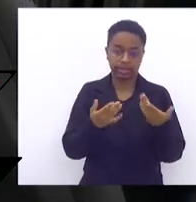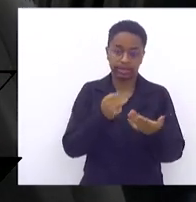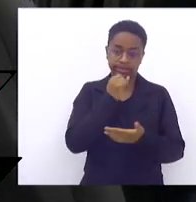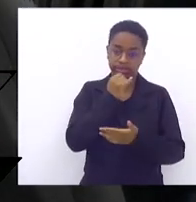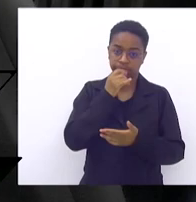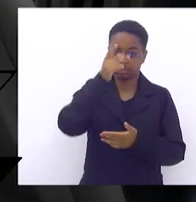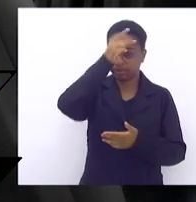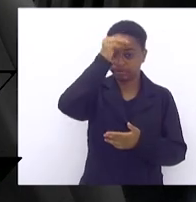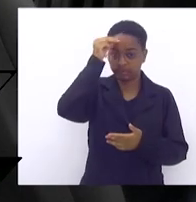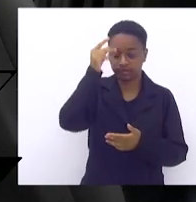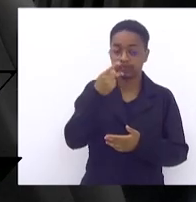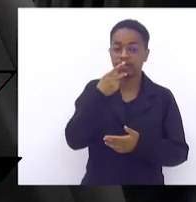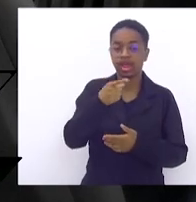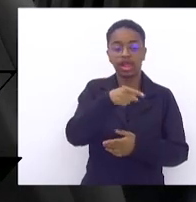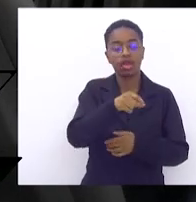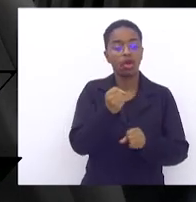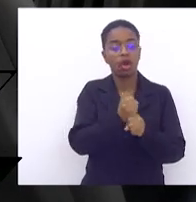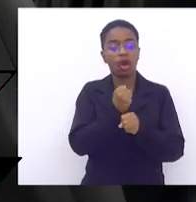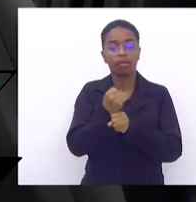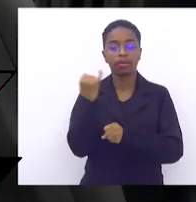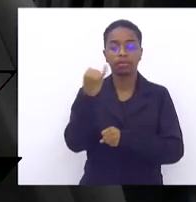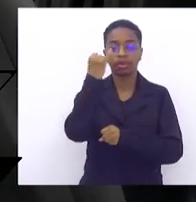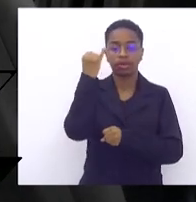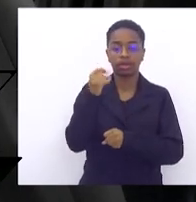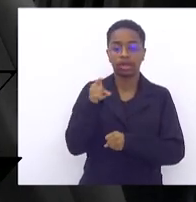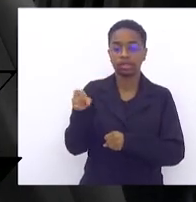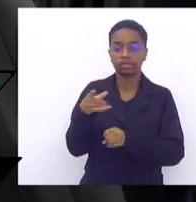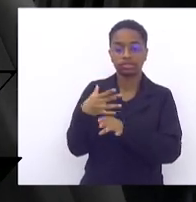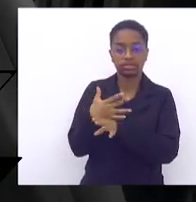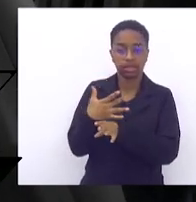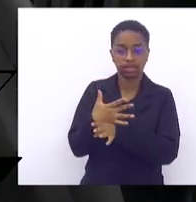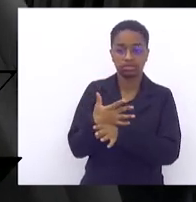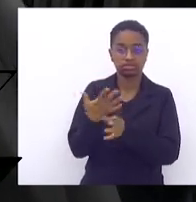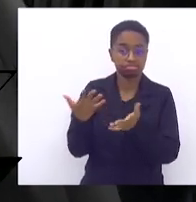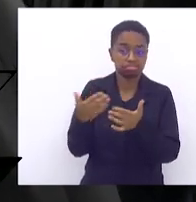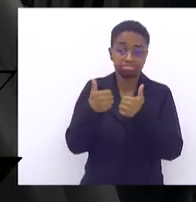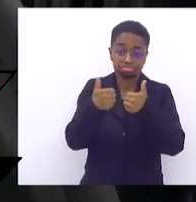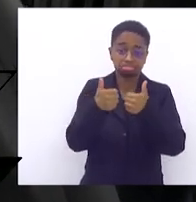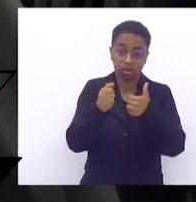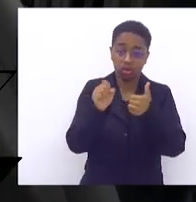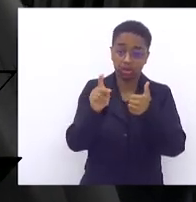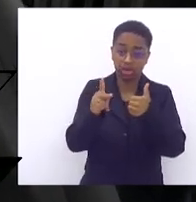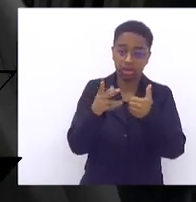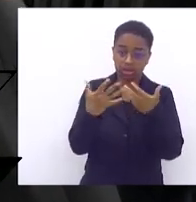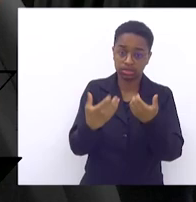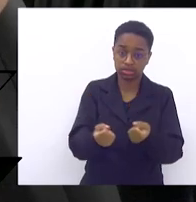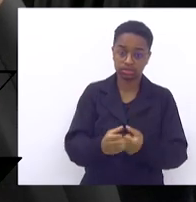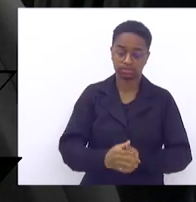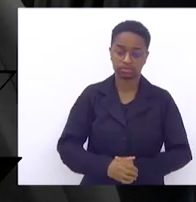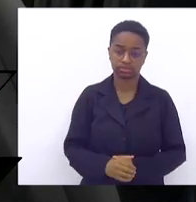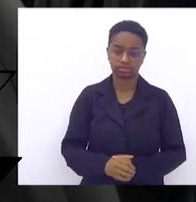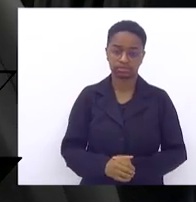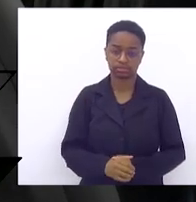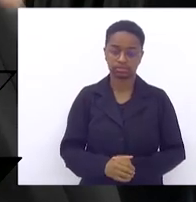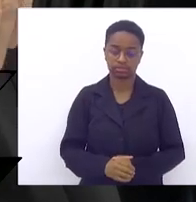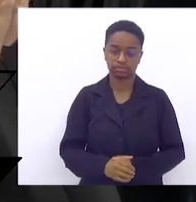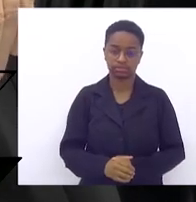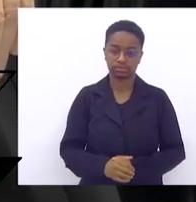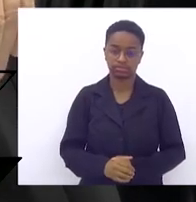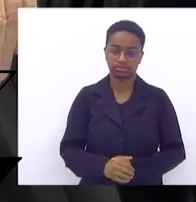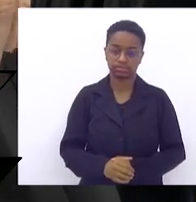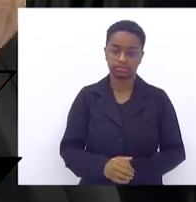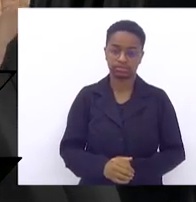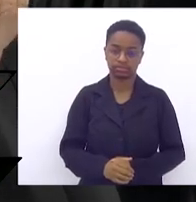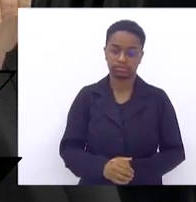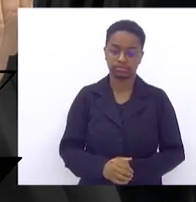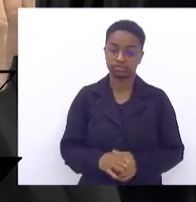por XYZ, é importantíssima para Caxias e para a região metropolitana, está consagrada. Então, a maneira